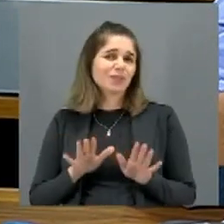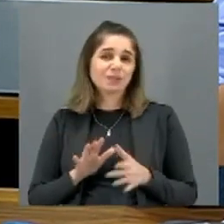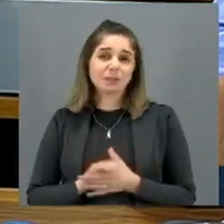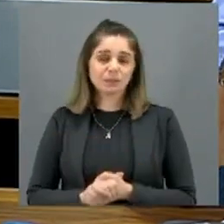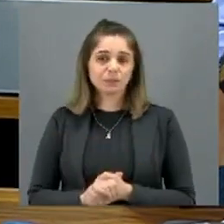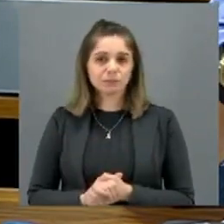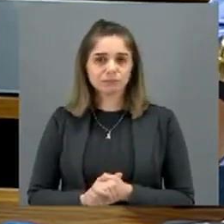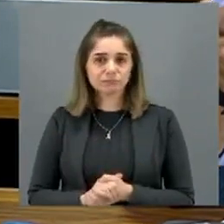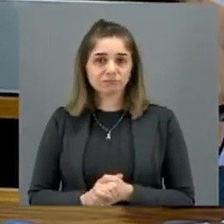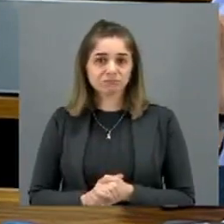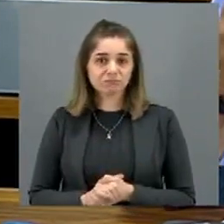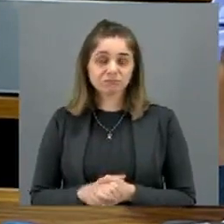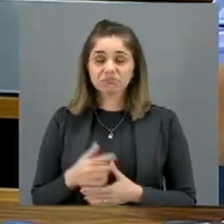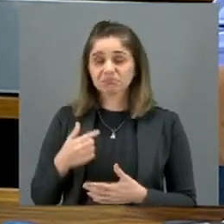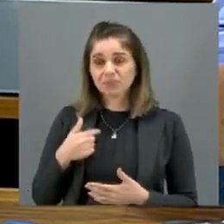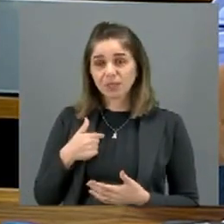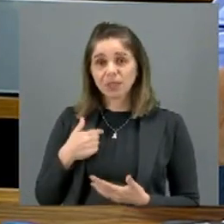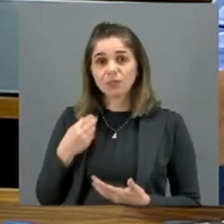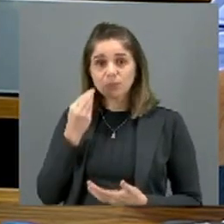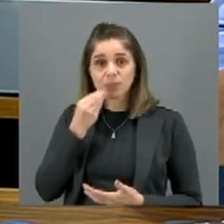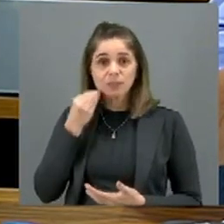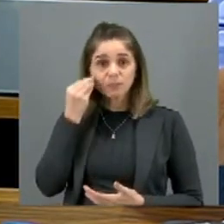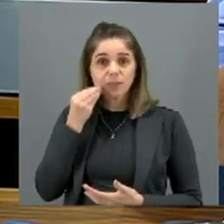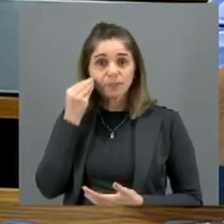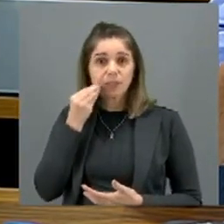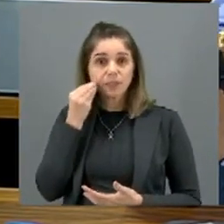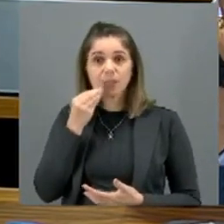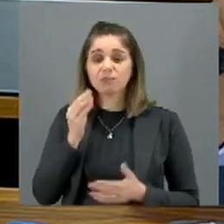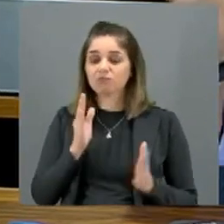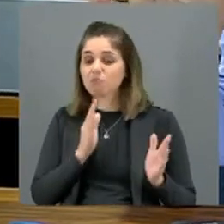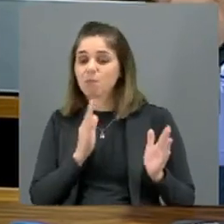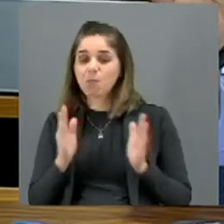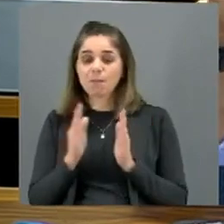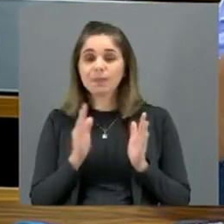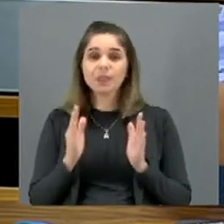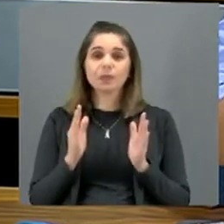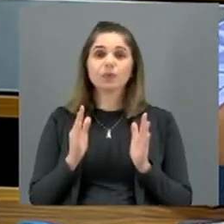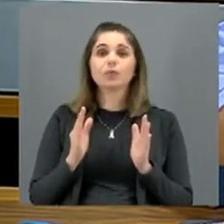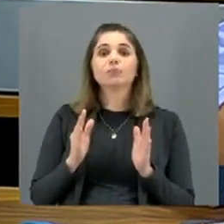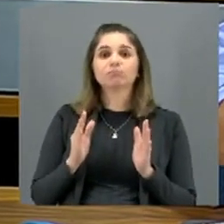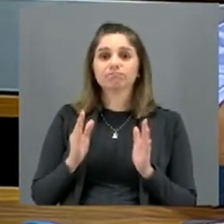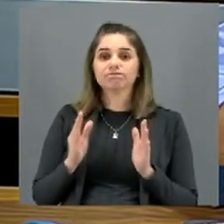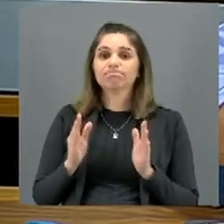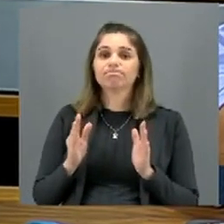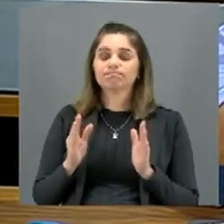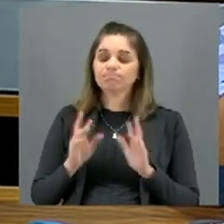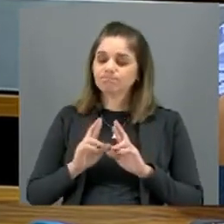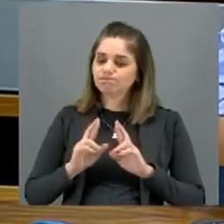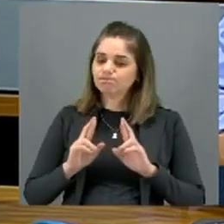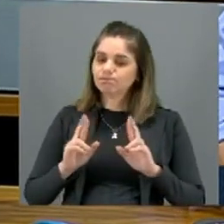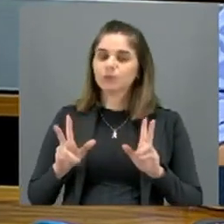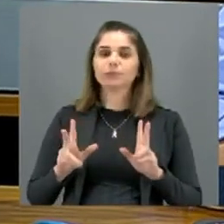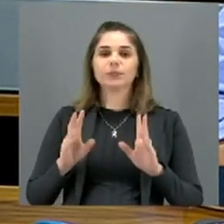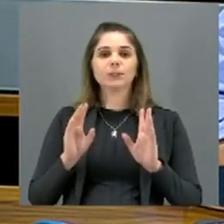vive um momento ímpar. Nós estamos aqui resgatando